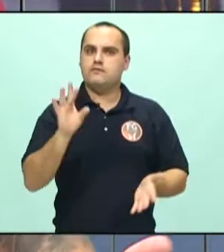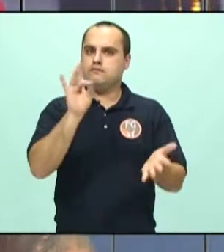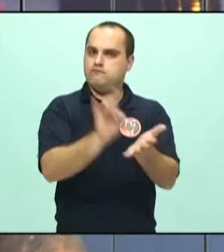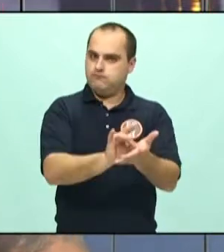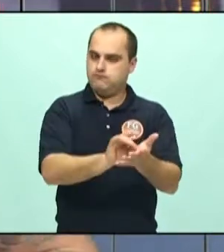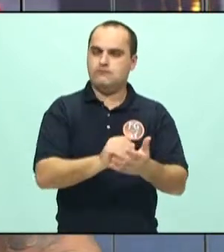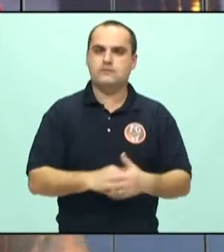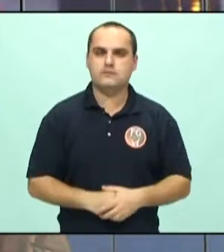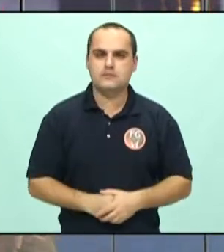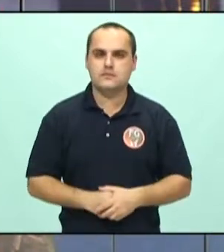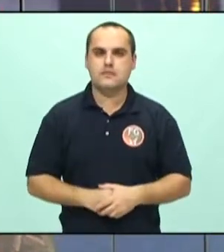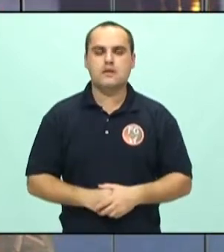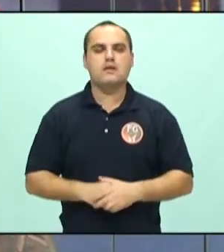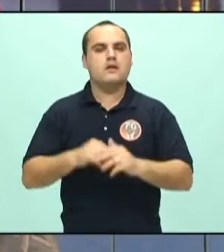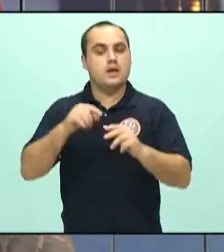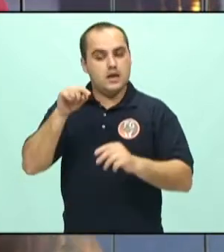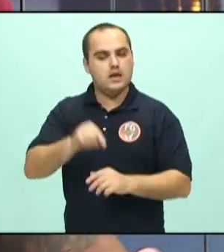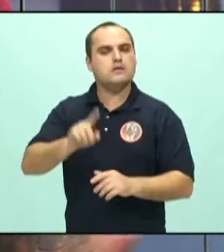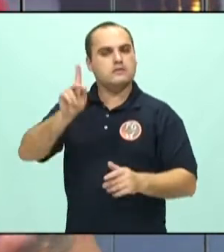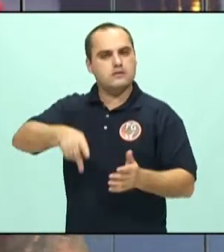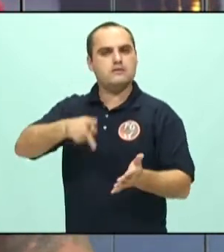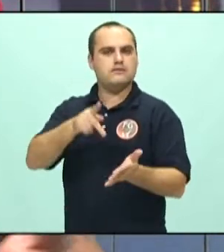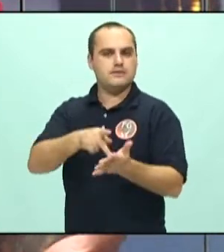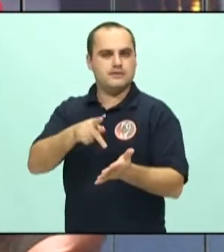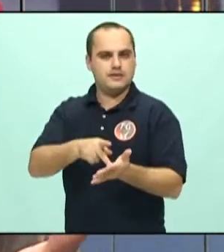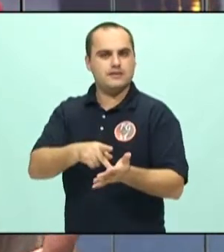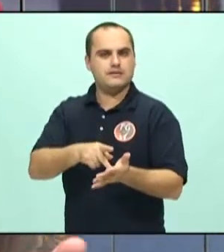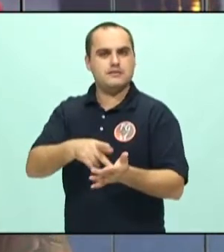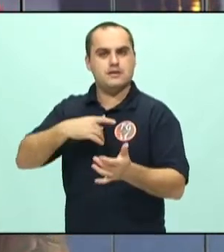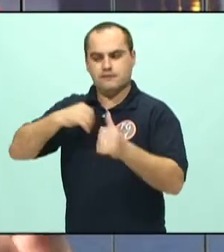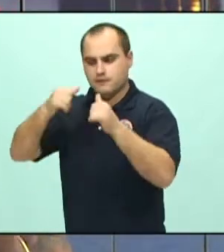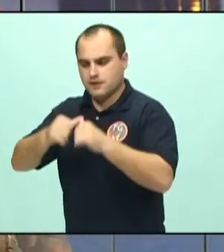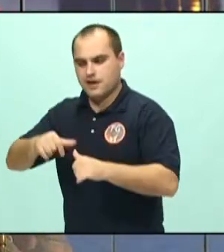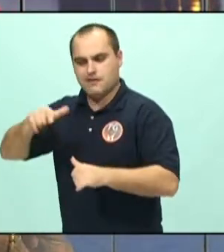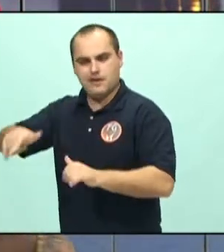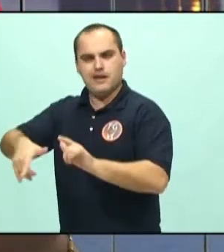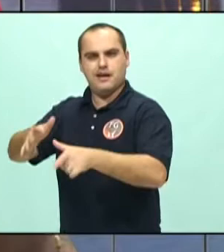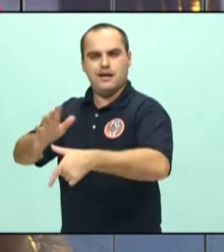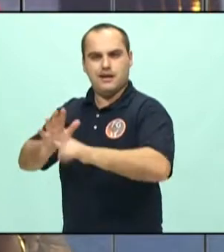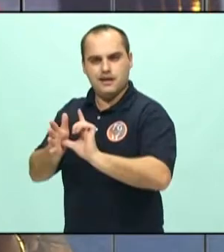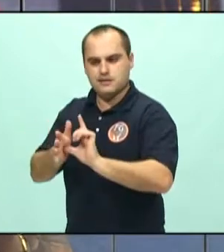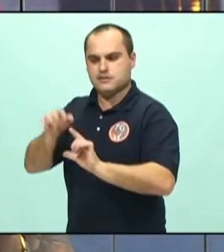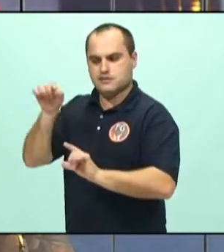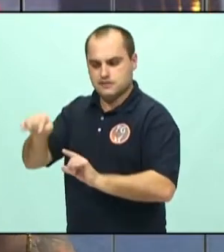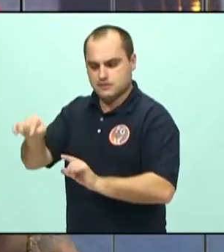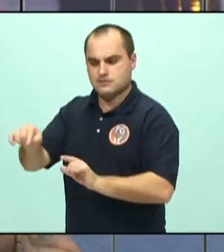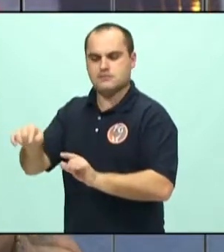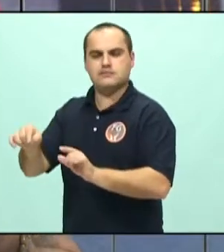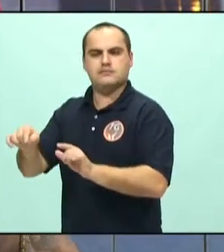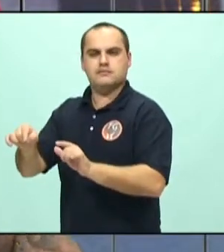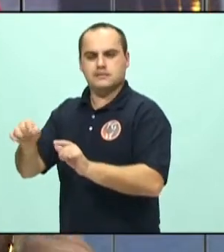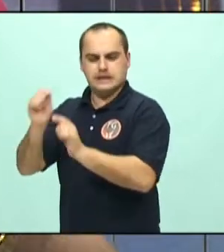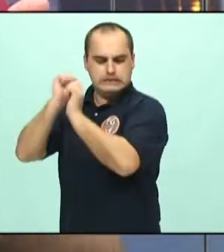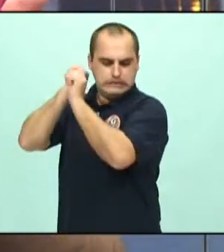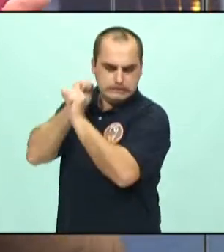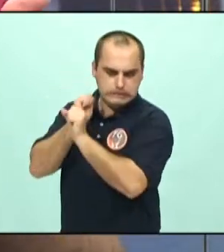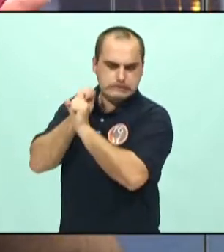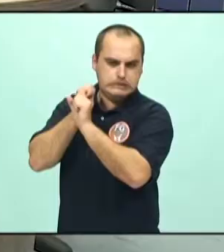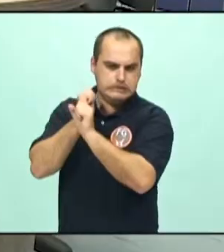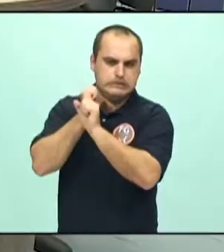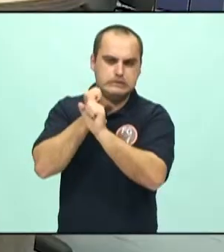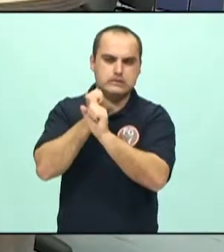ali na beira do cais, né, carregando, manuseando mercadoria, e hoje a gente opera equipamentos com aparelhos dentro,